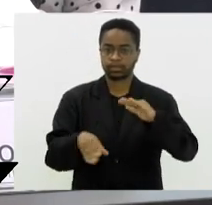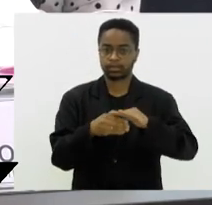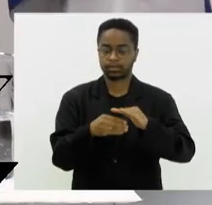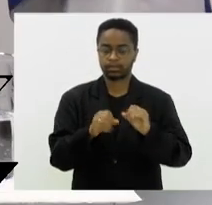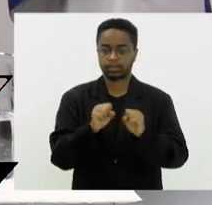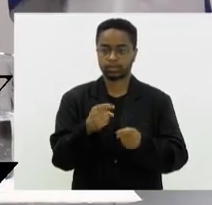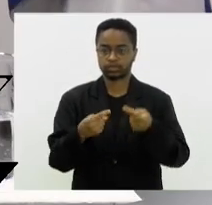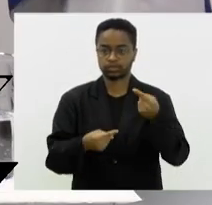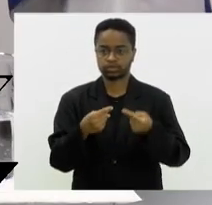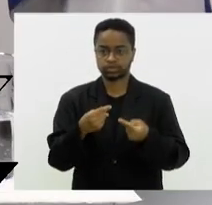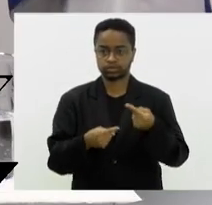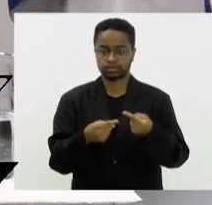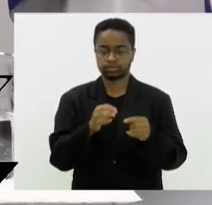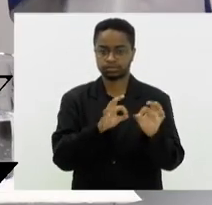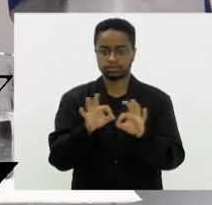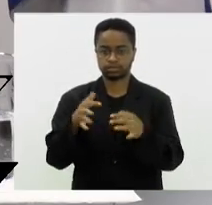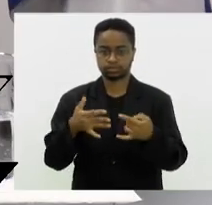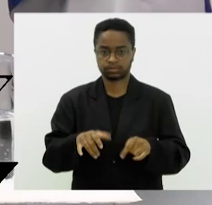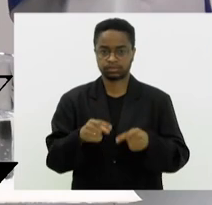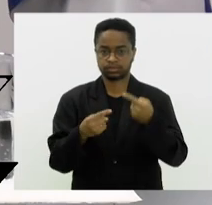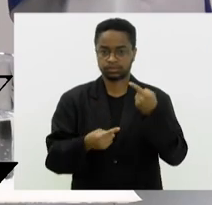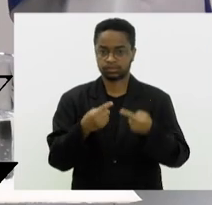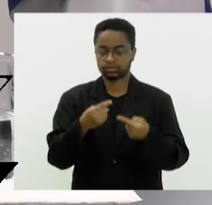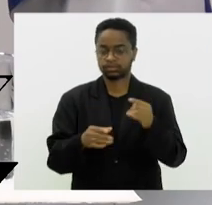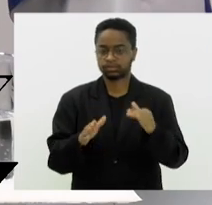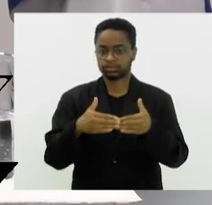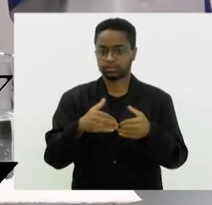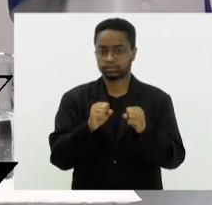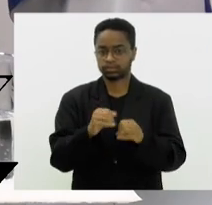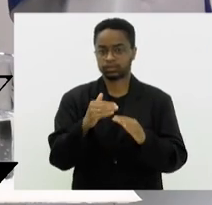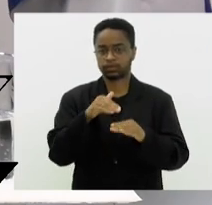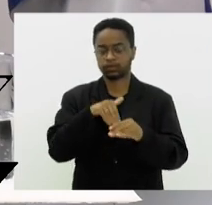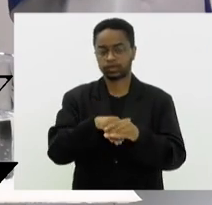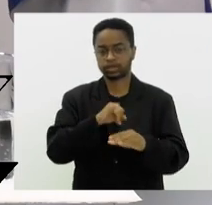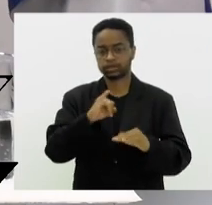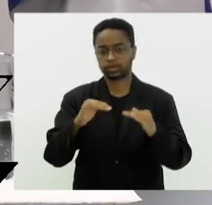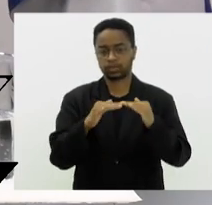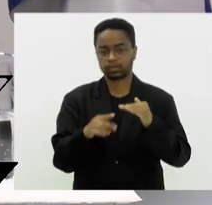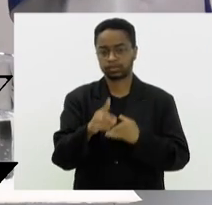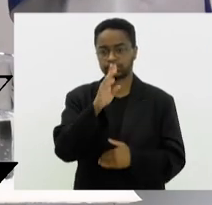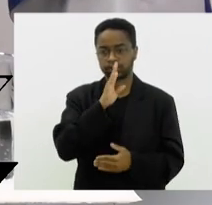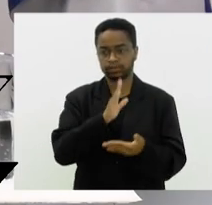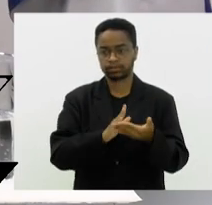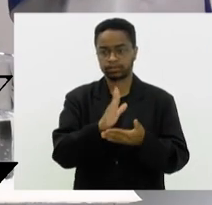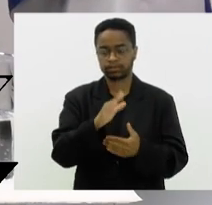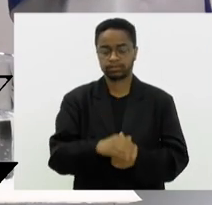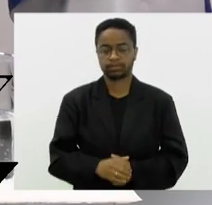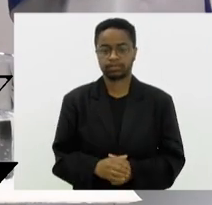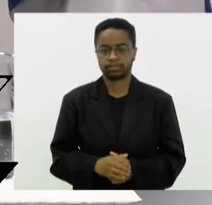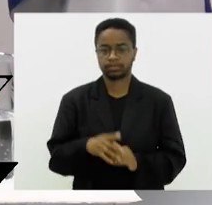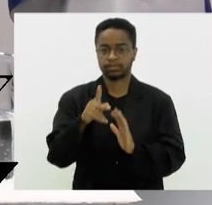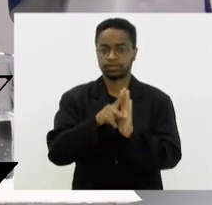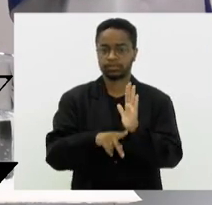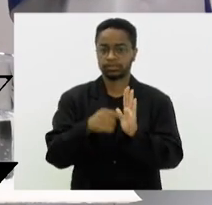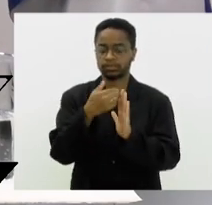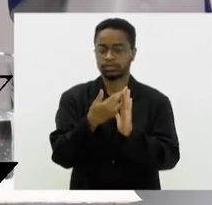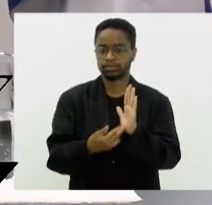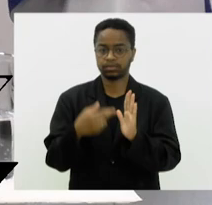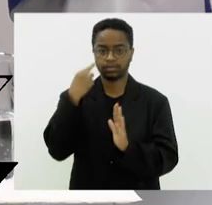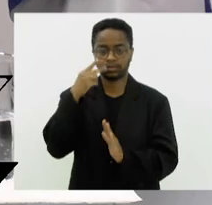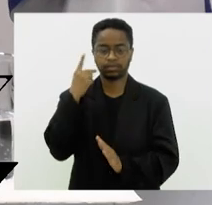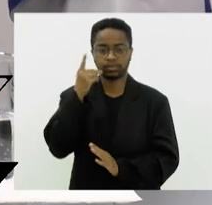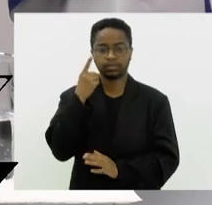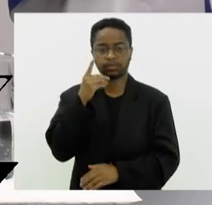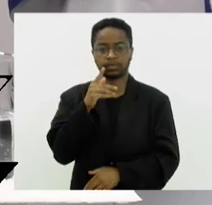Em discussão. Não havendo quem queira discutir, encerrada a discussão. Em votação, senhores que aprovam, permaneçam como estão, aprovado. Projeto de relatoria, deputado Filipinho